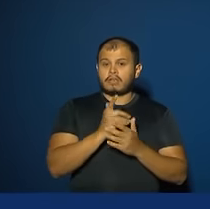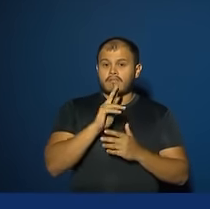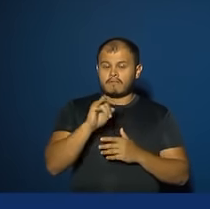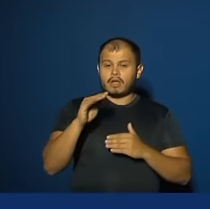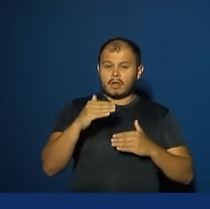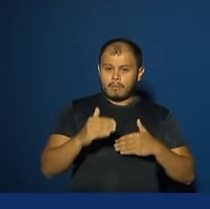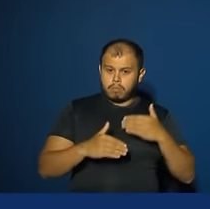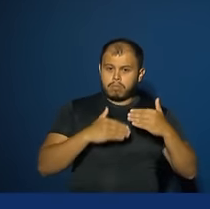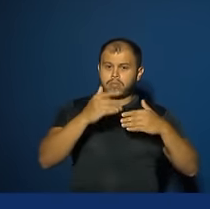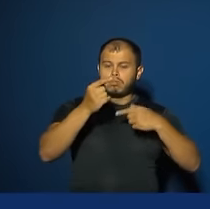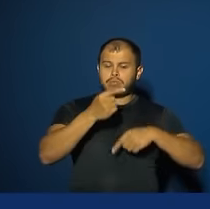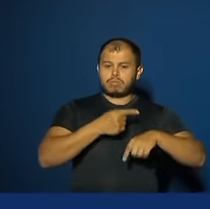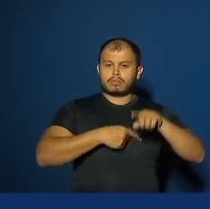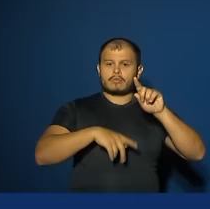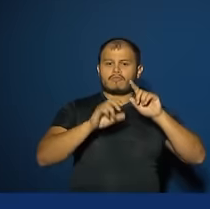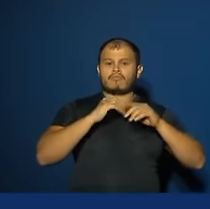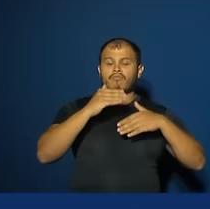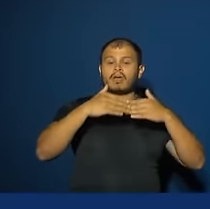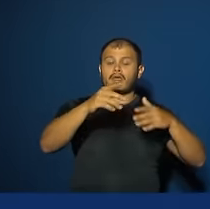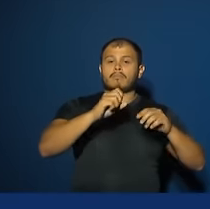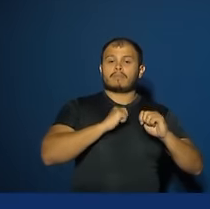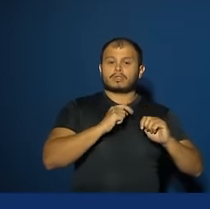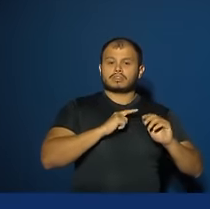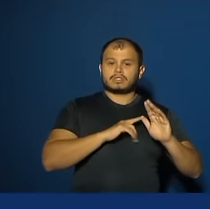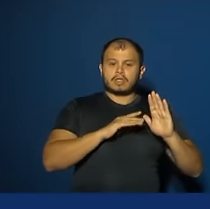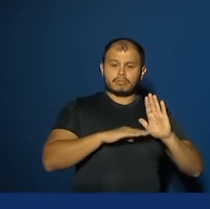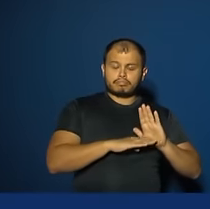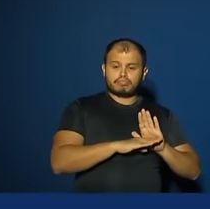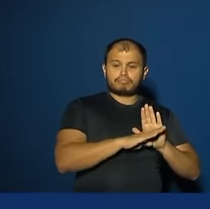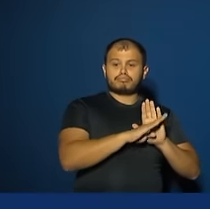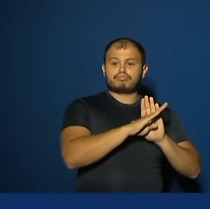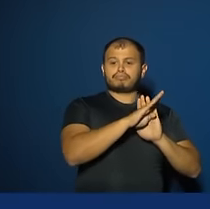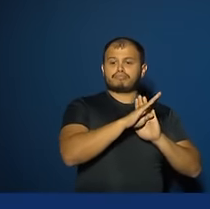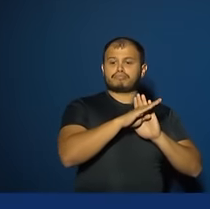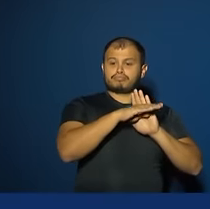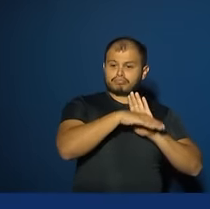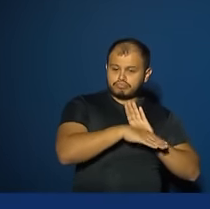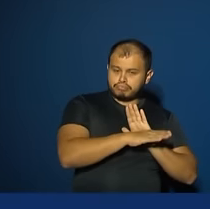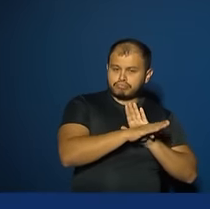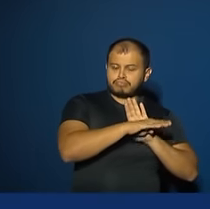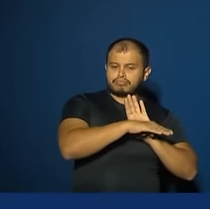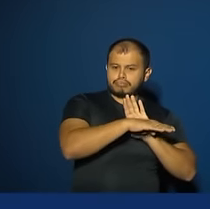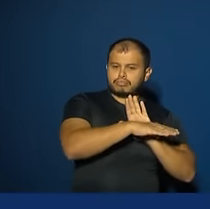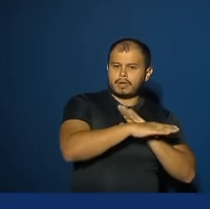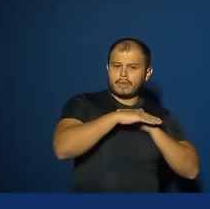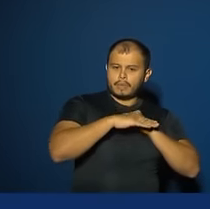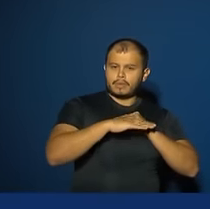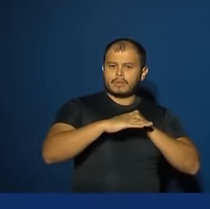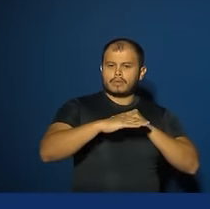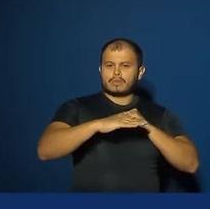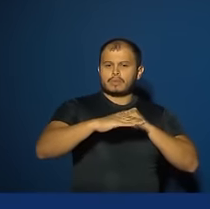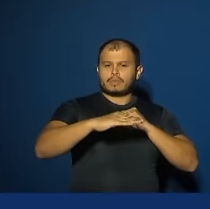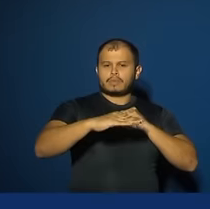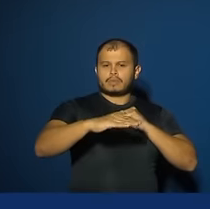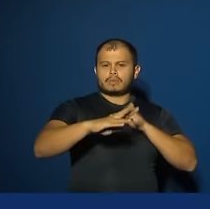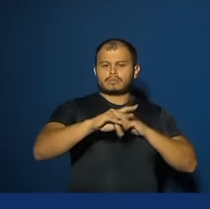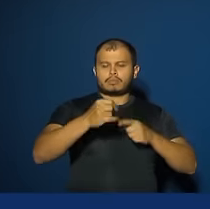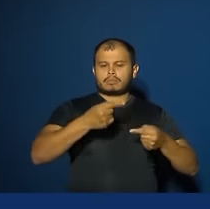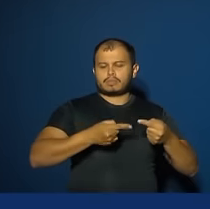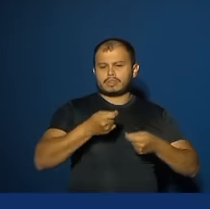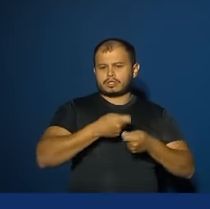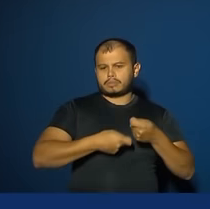como consequência um processo inflacionário lá na frente, talvez quando esses componentes menos endógenos à política